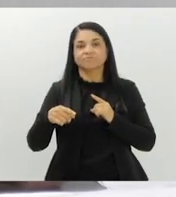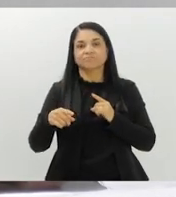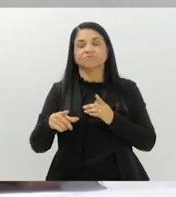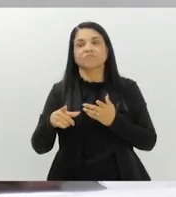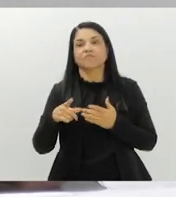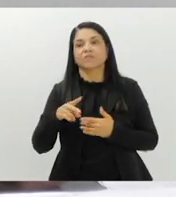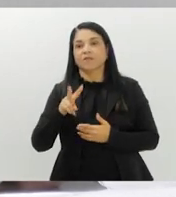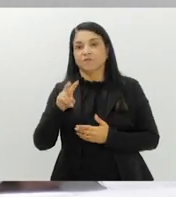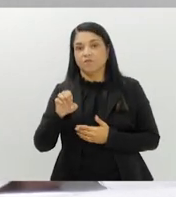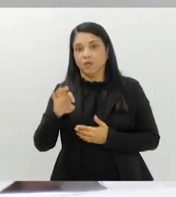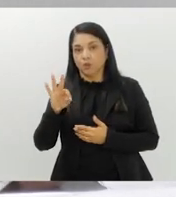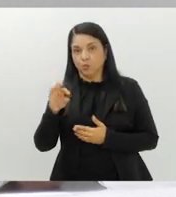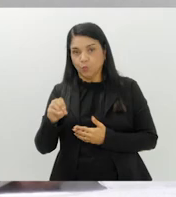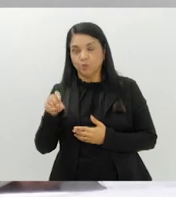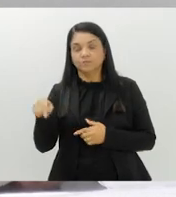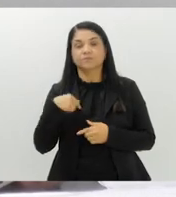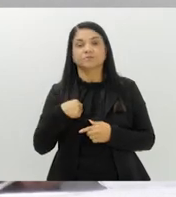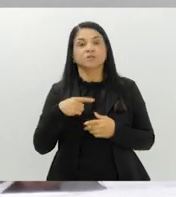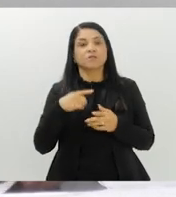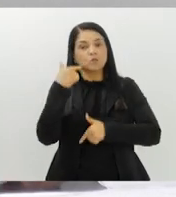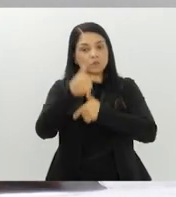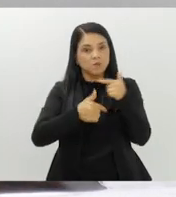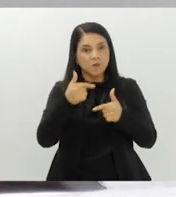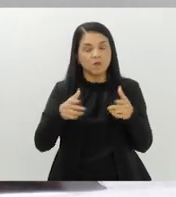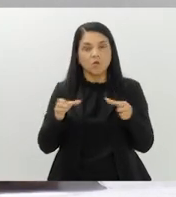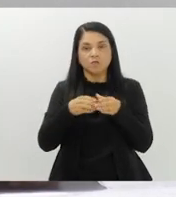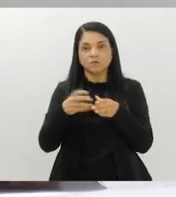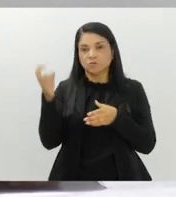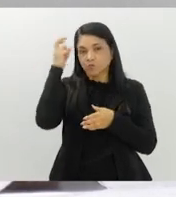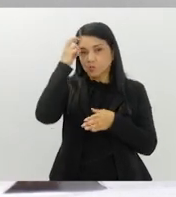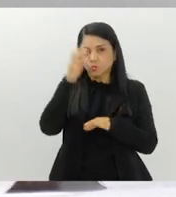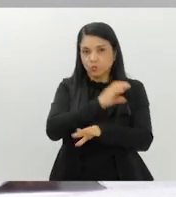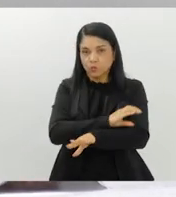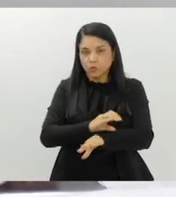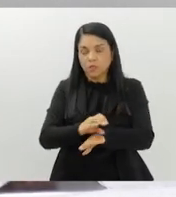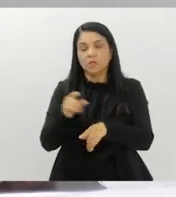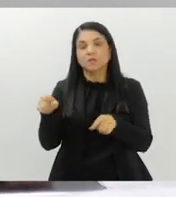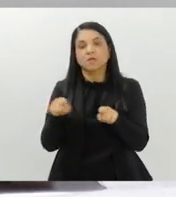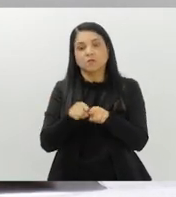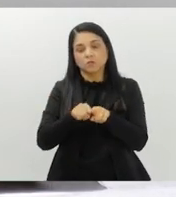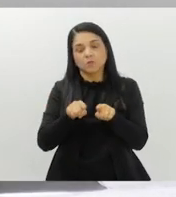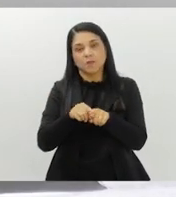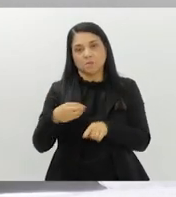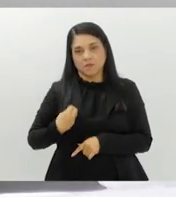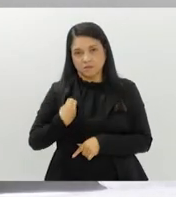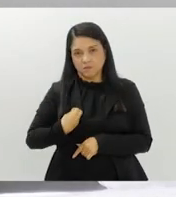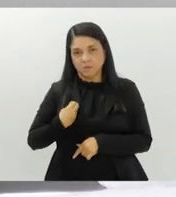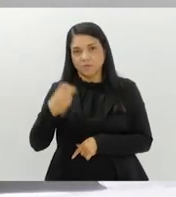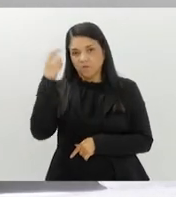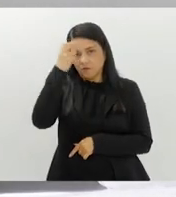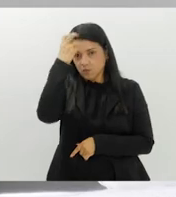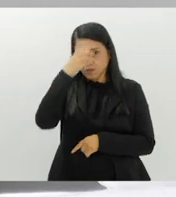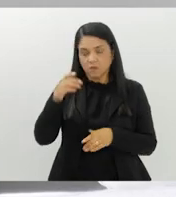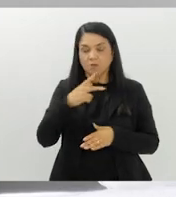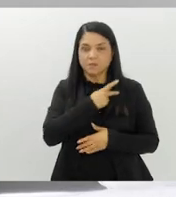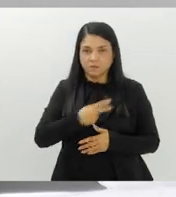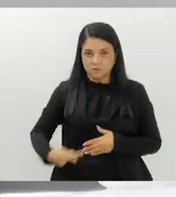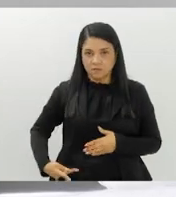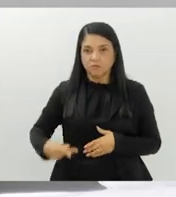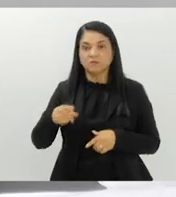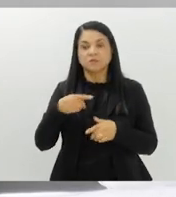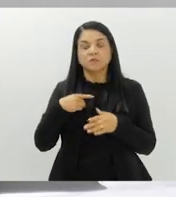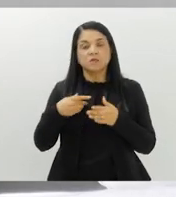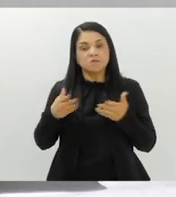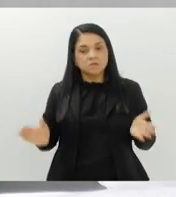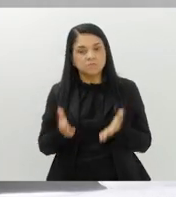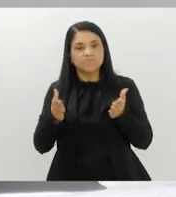trabalho, inclusive, da Comissão de Cultura, que eu participo, a Verônica preside, para ensinar as pessoas a entrarem nesses editais